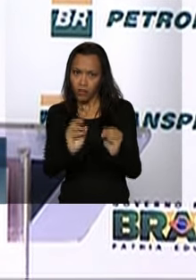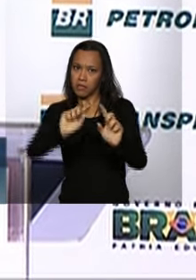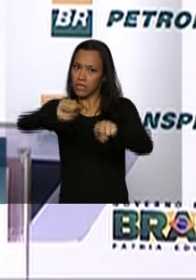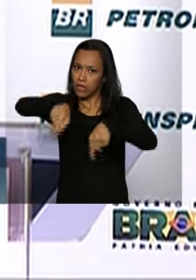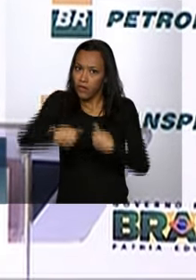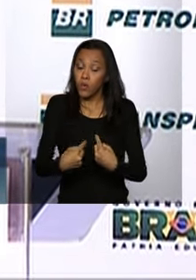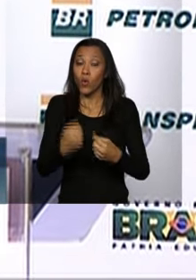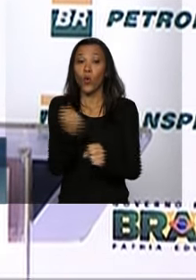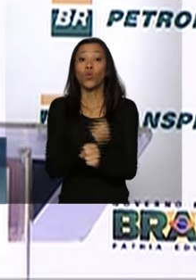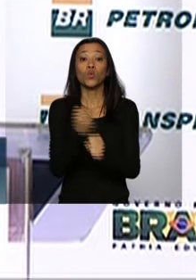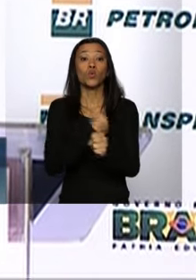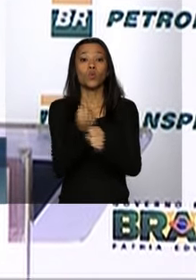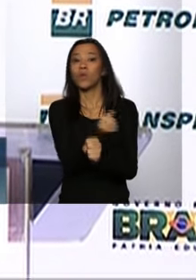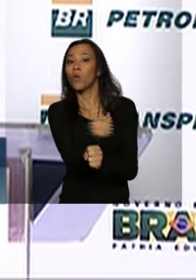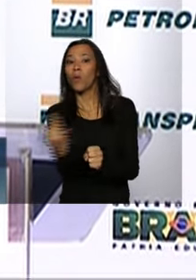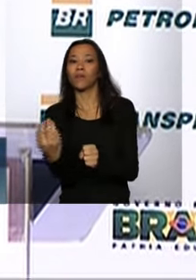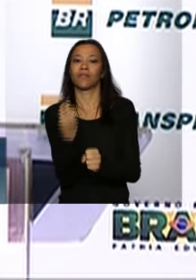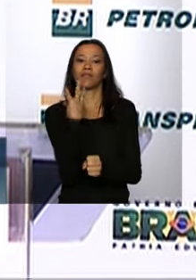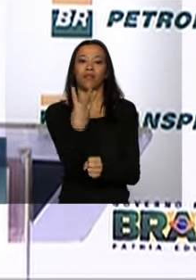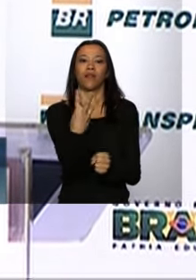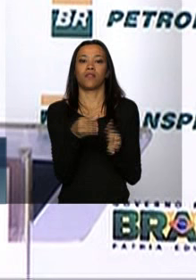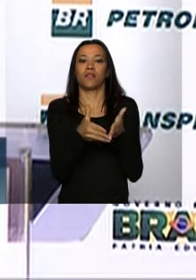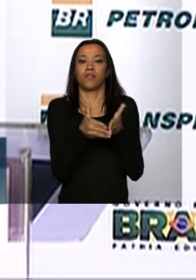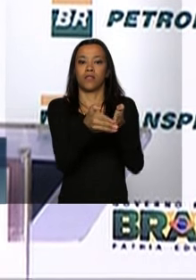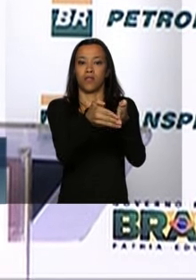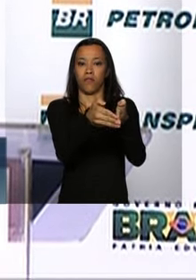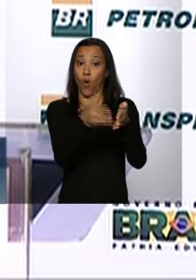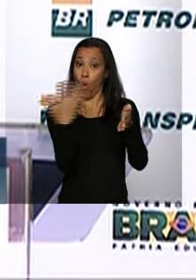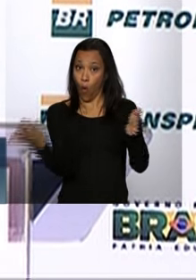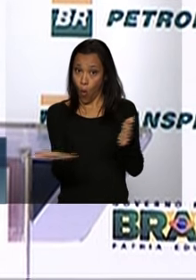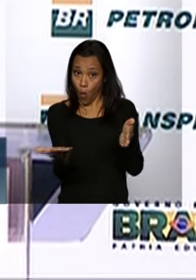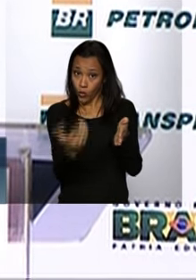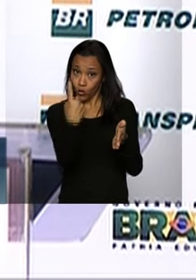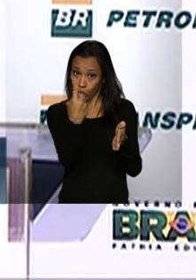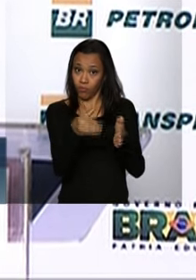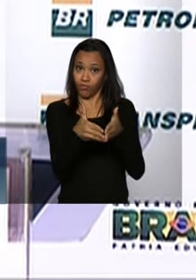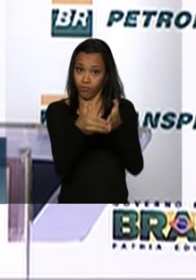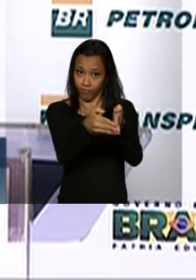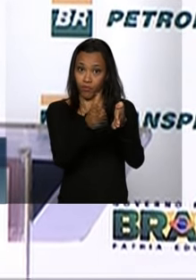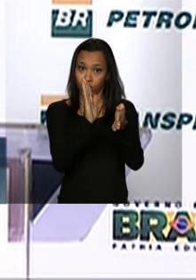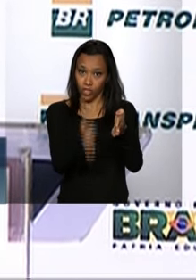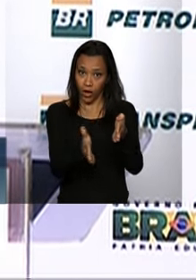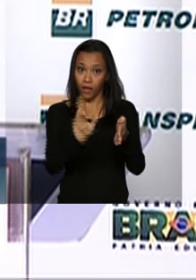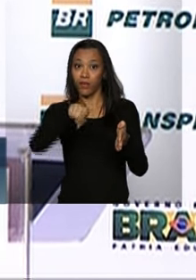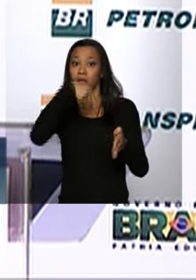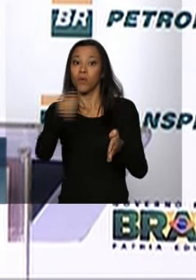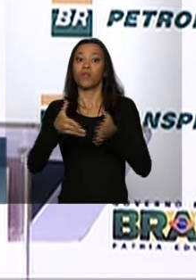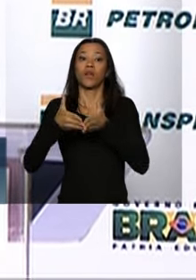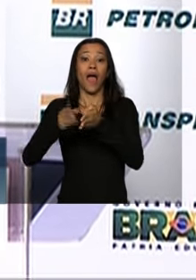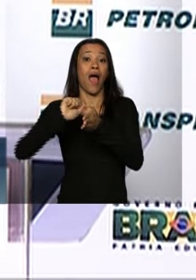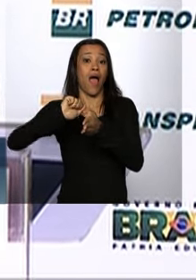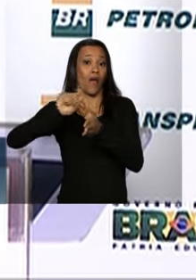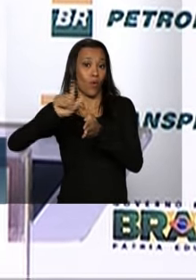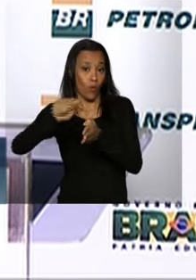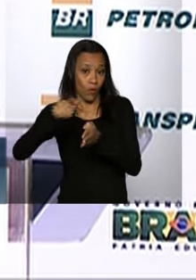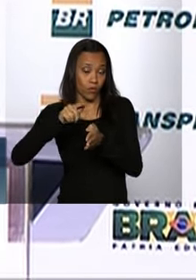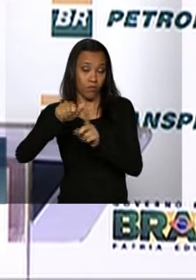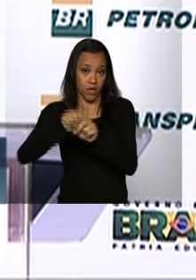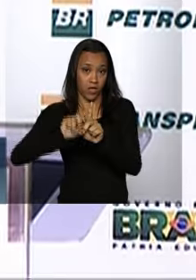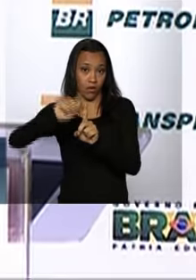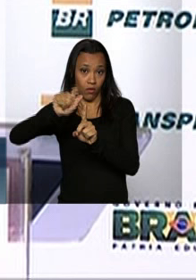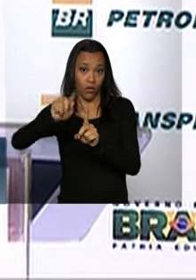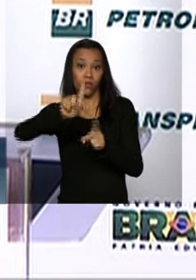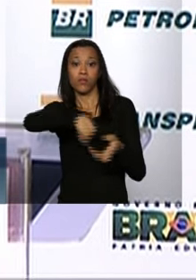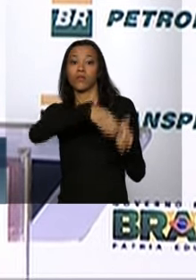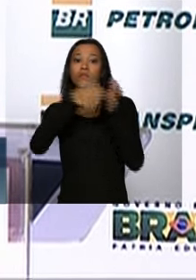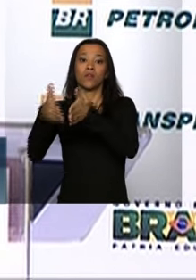Transpetro. Hoje, o André Rebouças. Em agosto, o NT Marcílio Dias. E em dezembro,